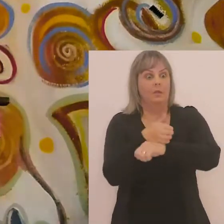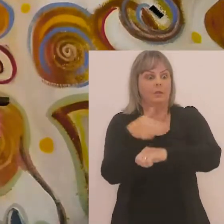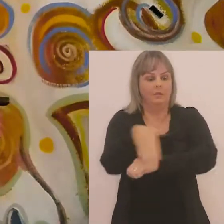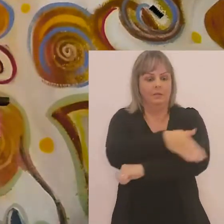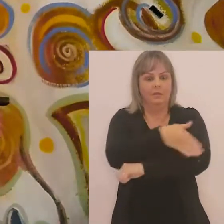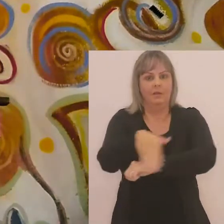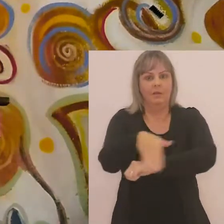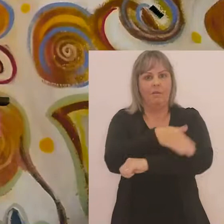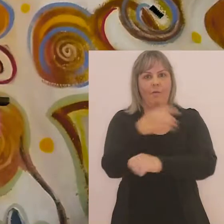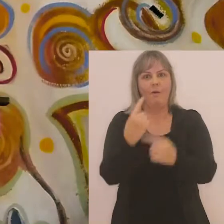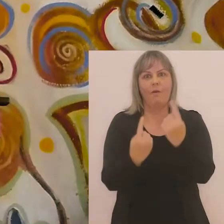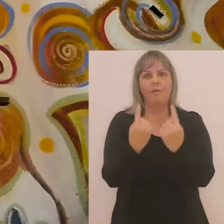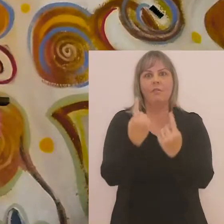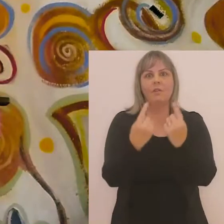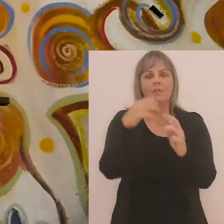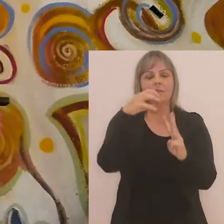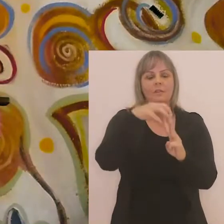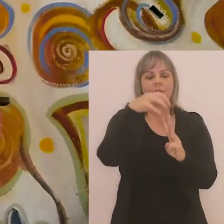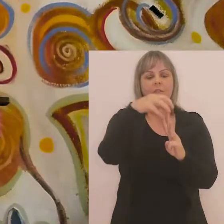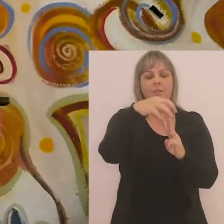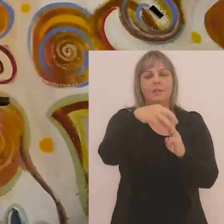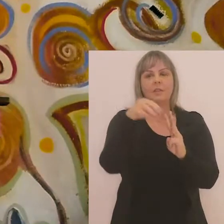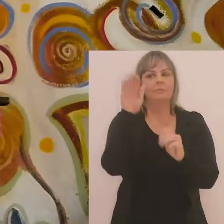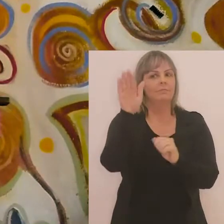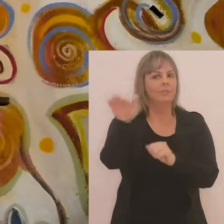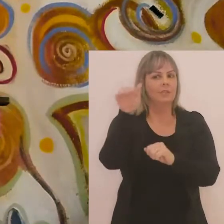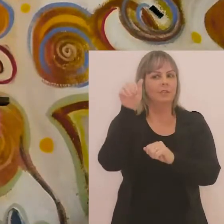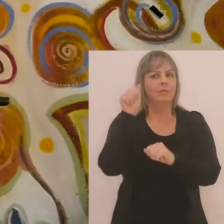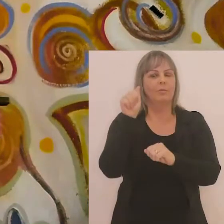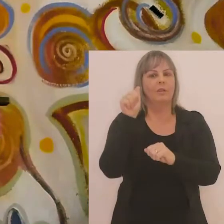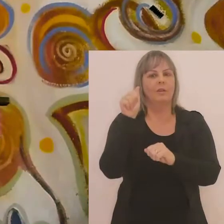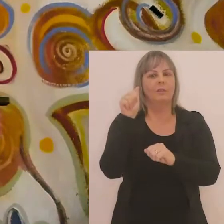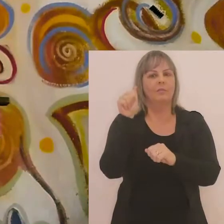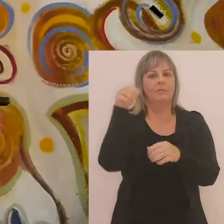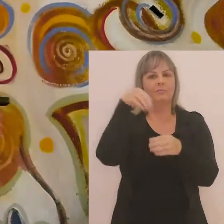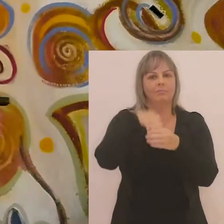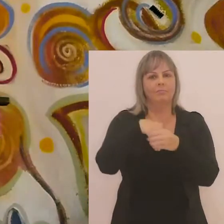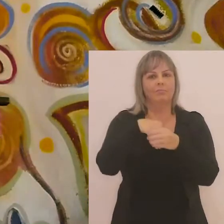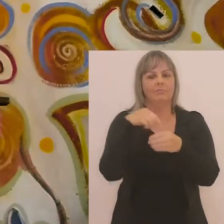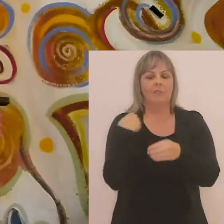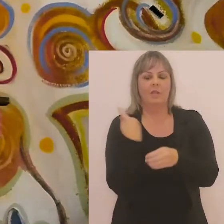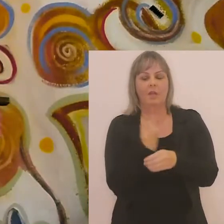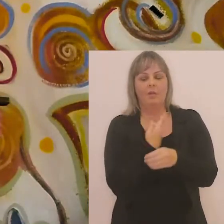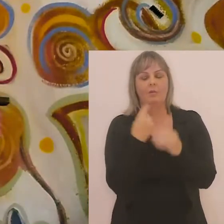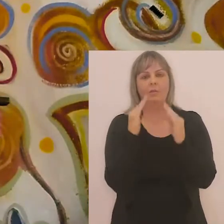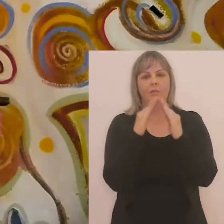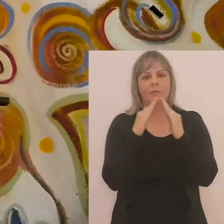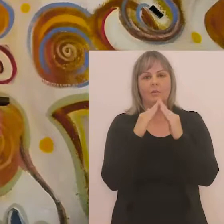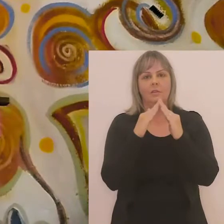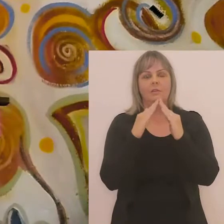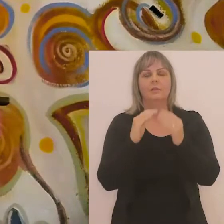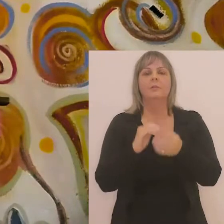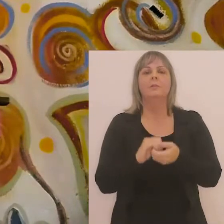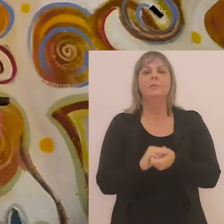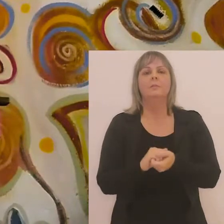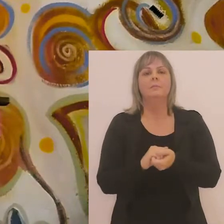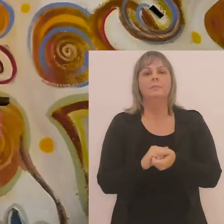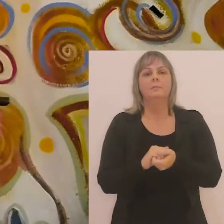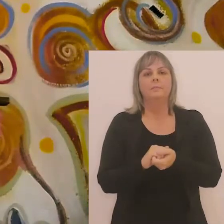pai já mandava entrar né para fazer aquele giro ali nada na nossa casa e